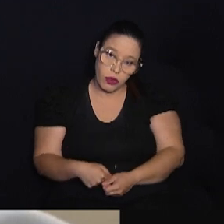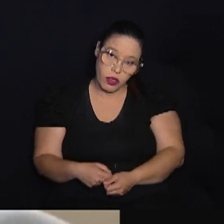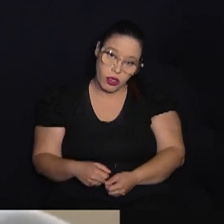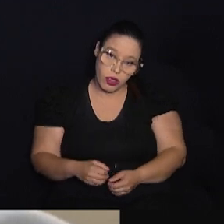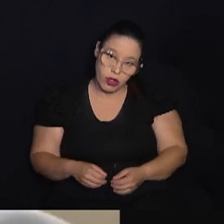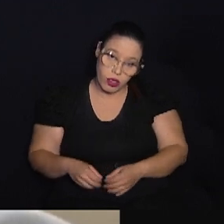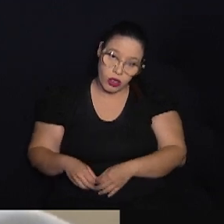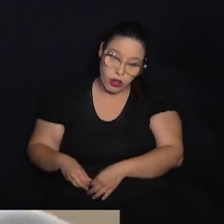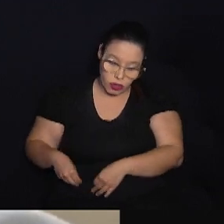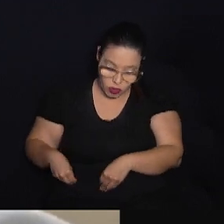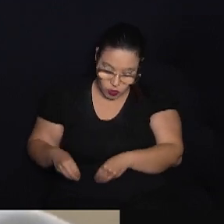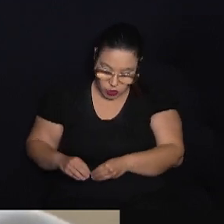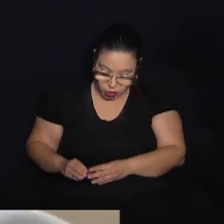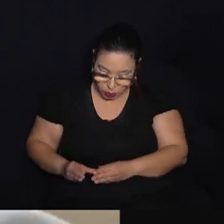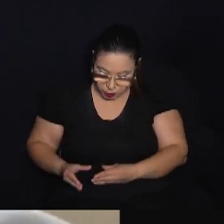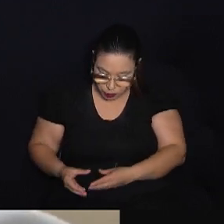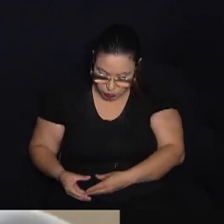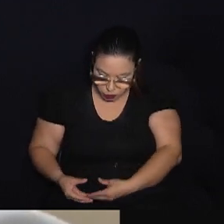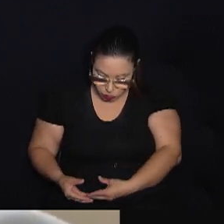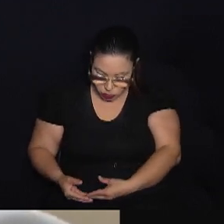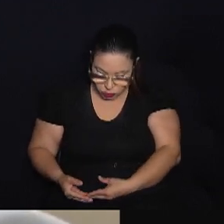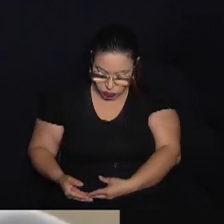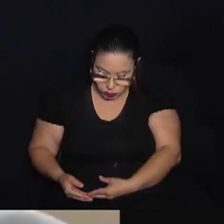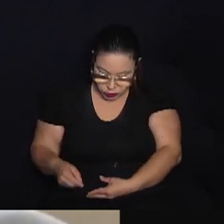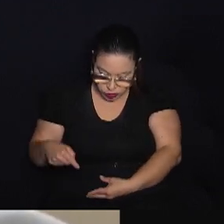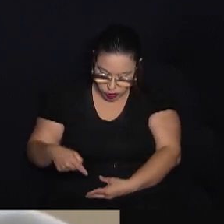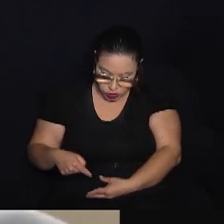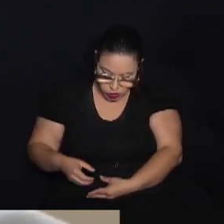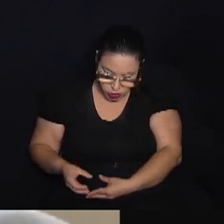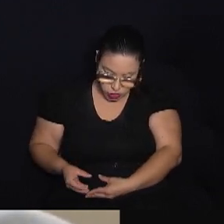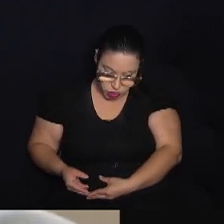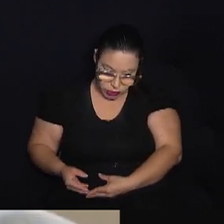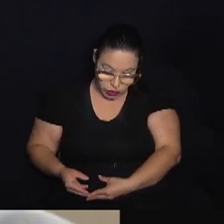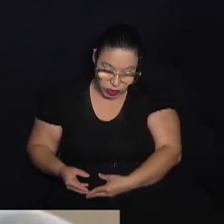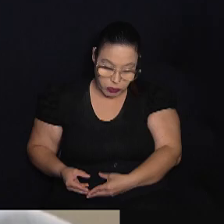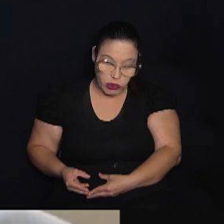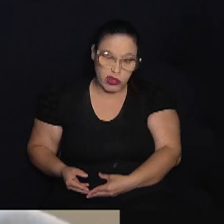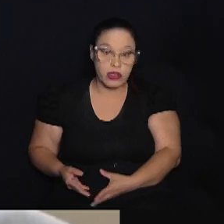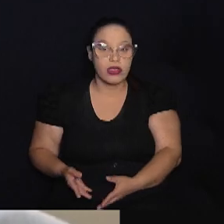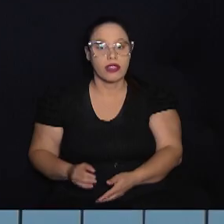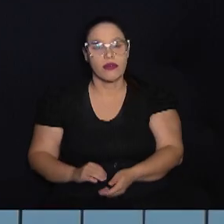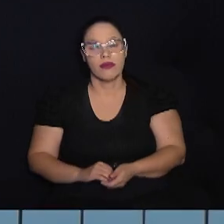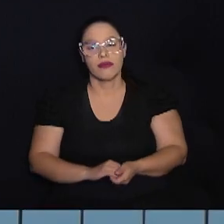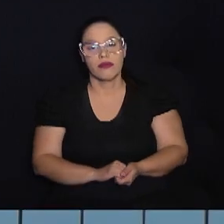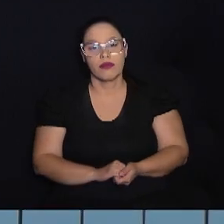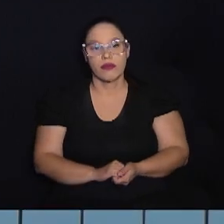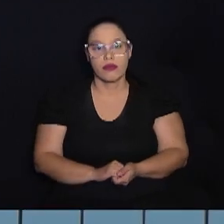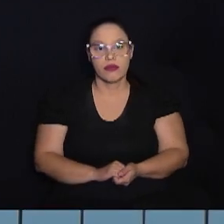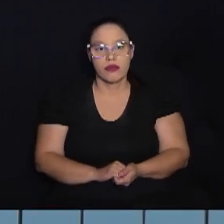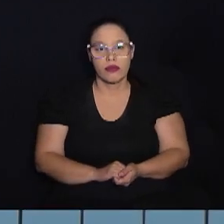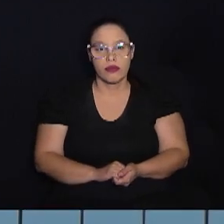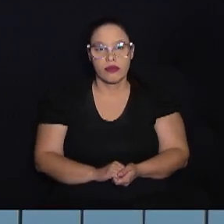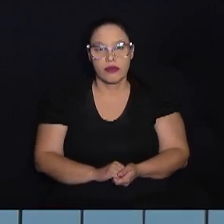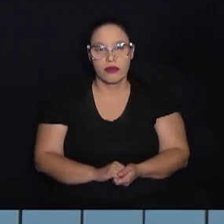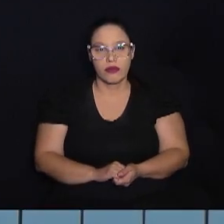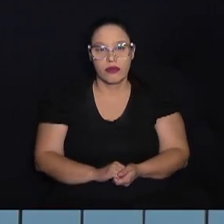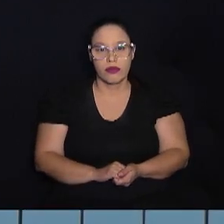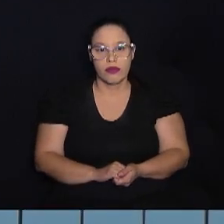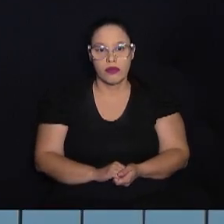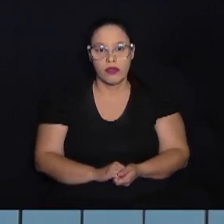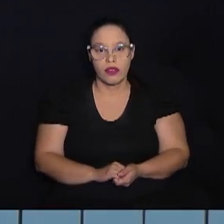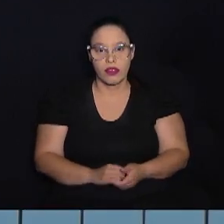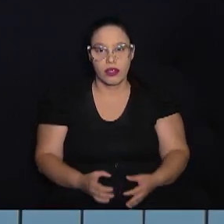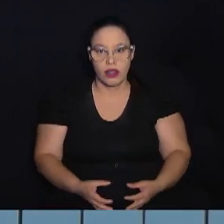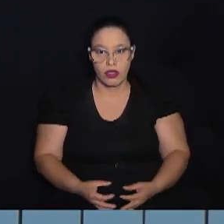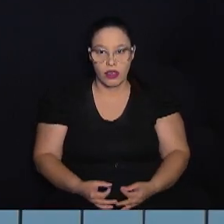bolsinha. E aí, você acaba urinando dentro dessa bolsinha. Como se fosse aquela bolsinha do câncer